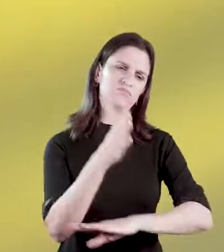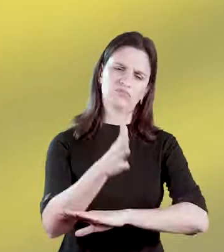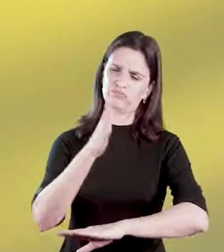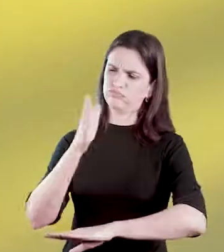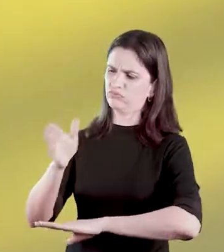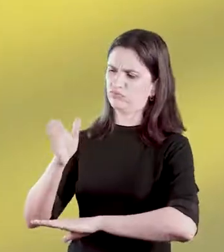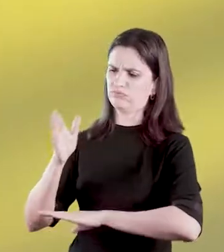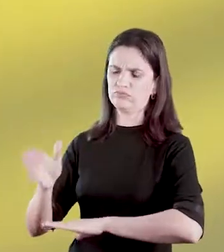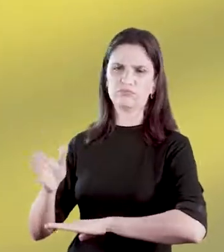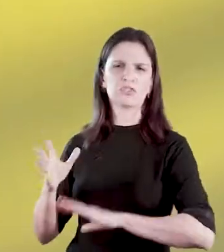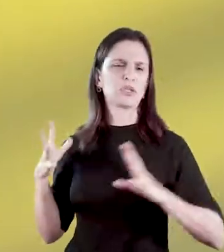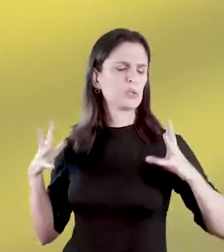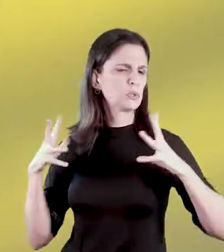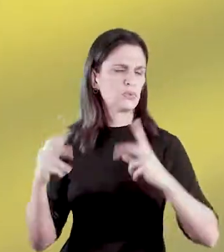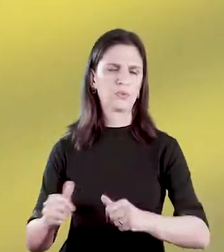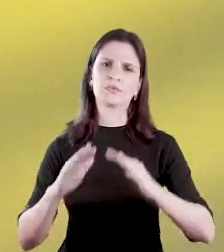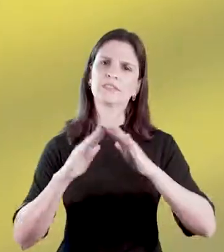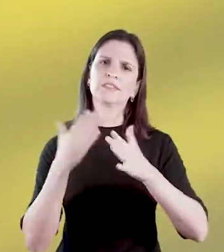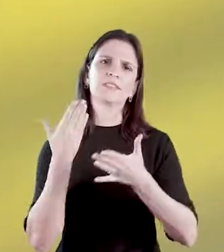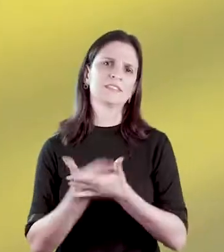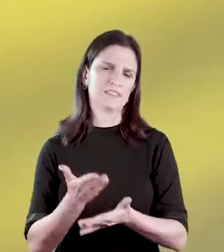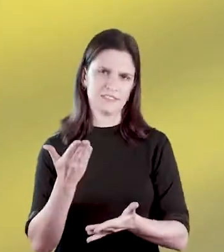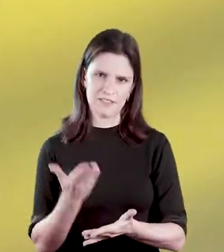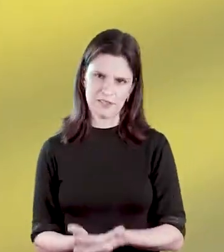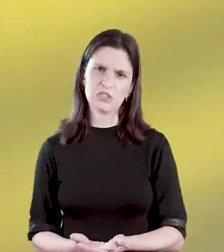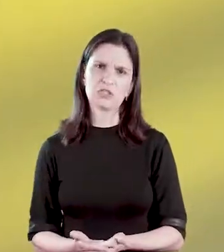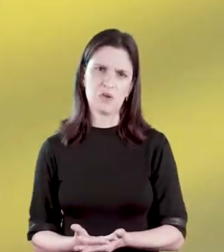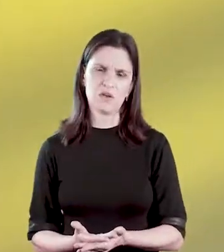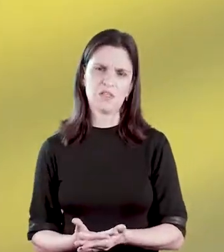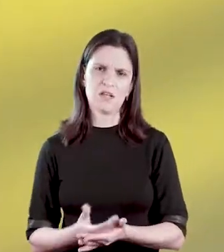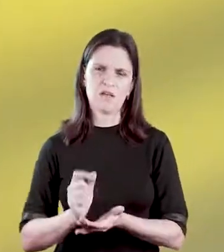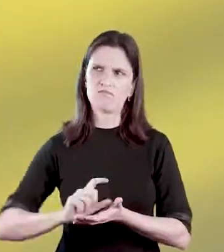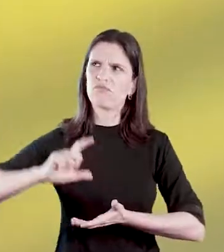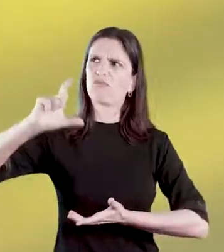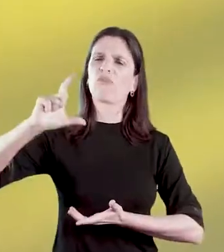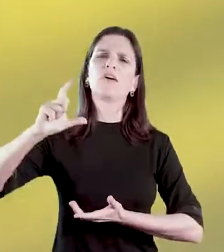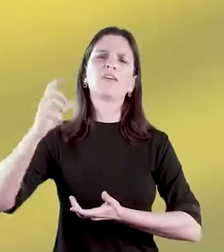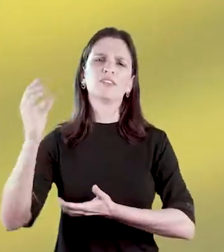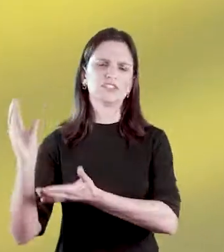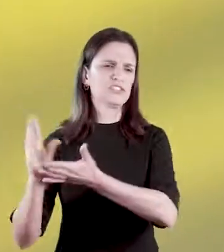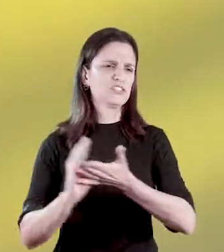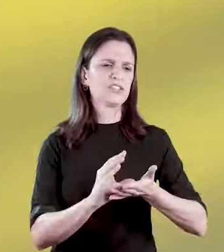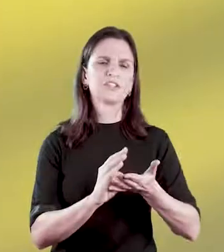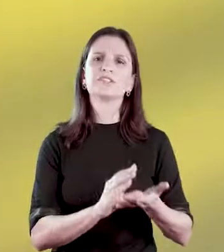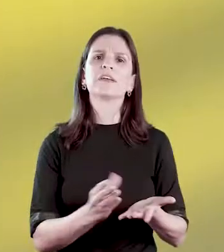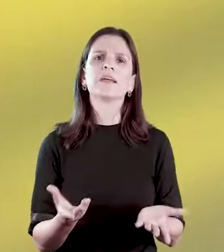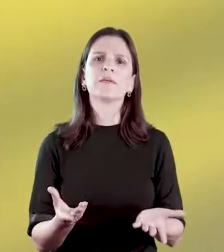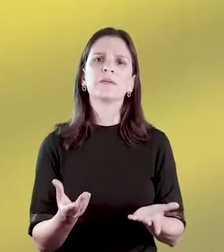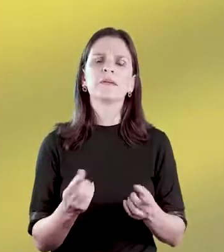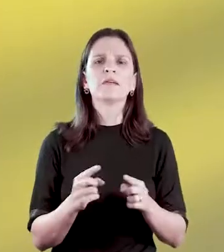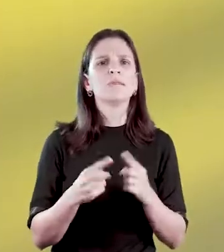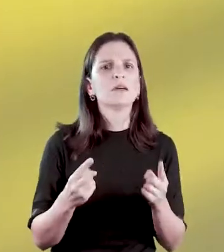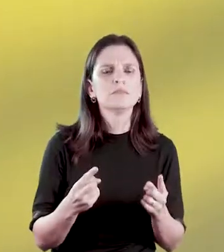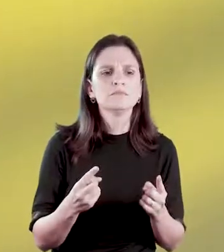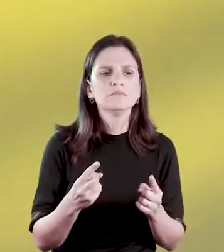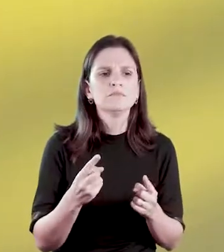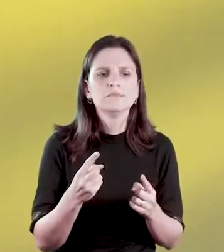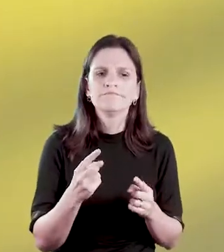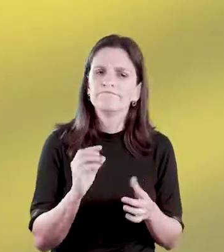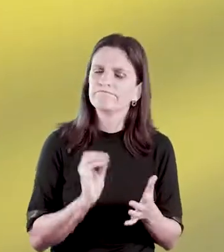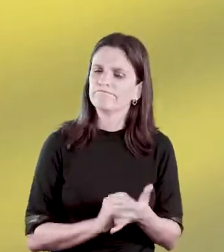escolas que estão pegando três tanto de verba para colocar a escola integral e que não tem um computador